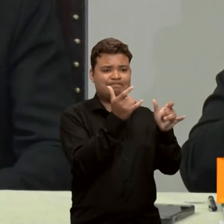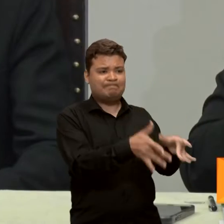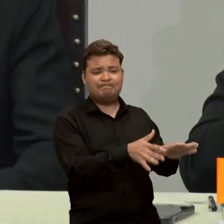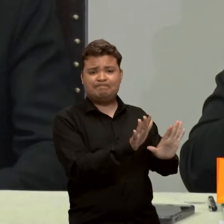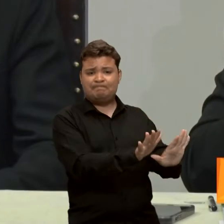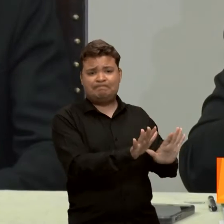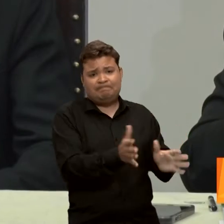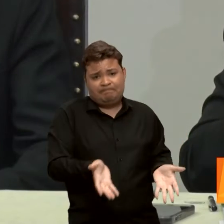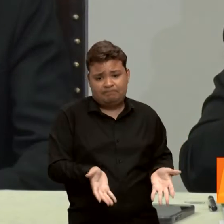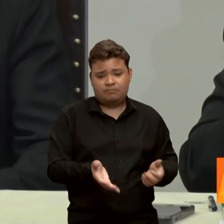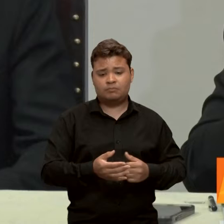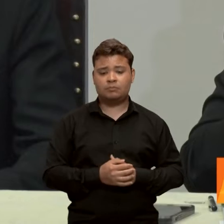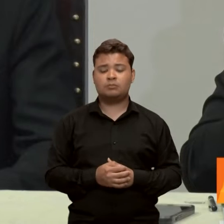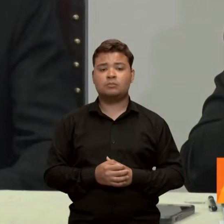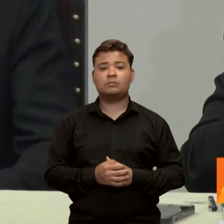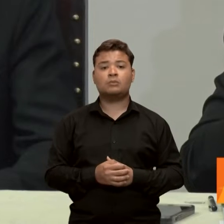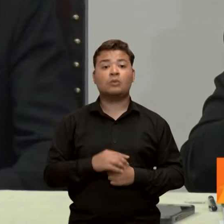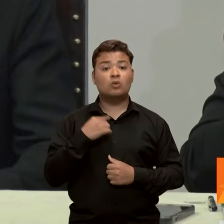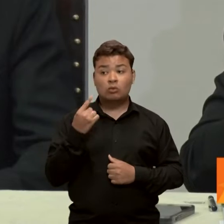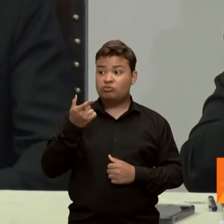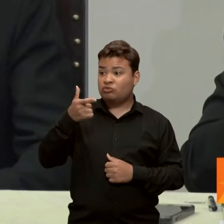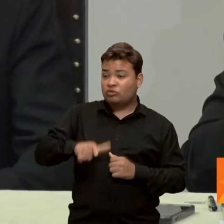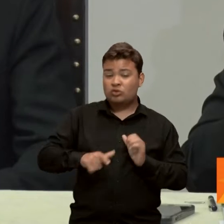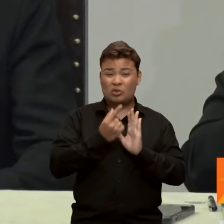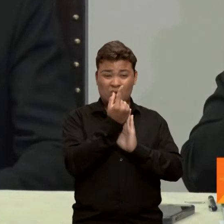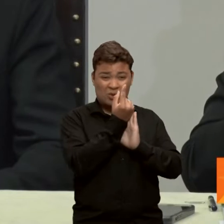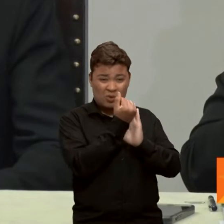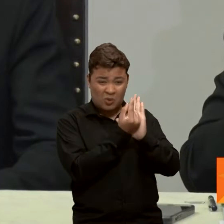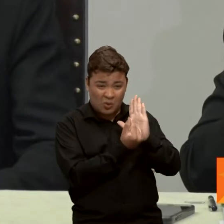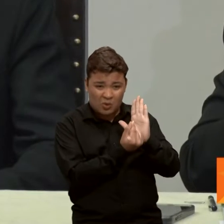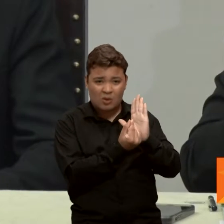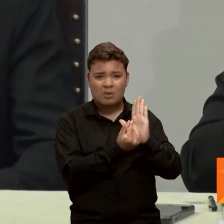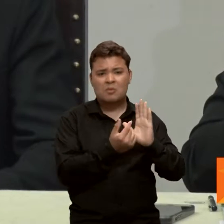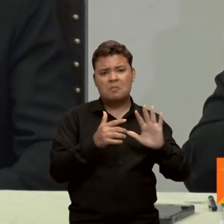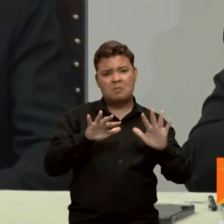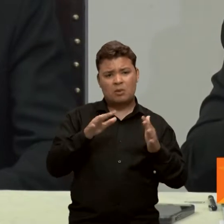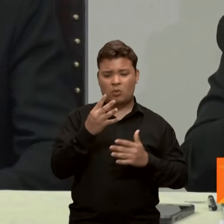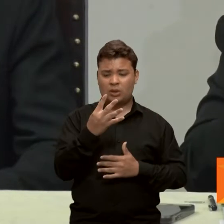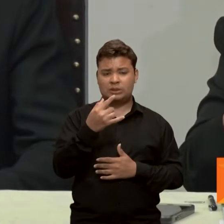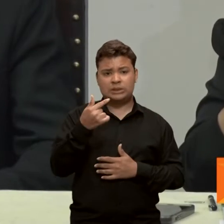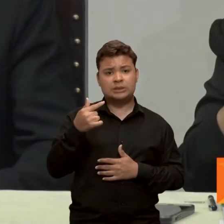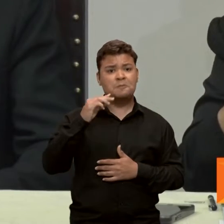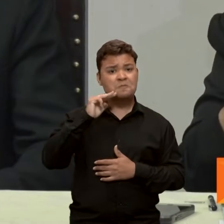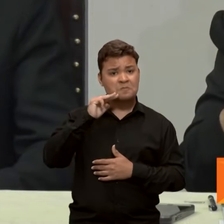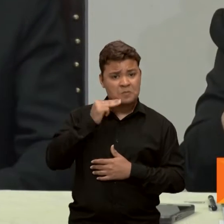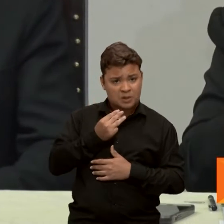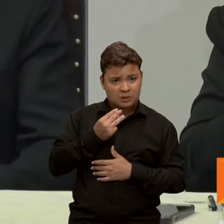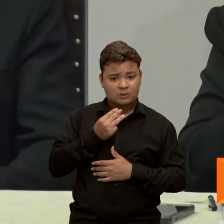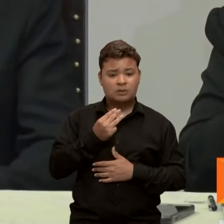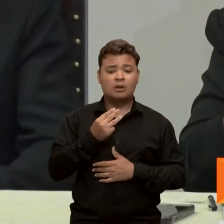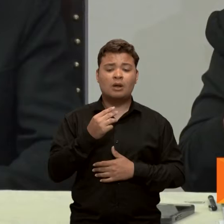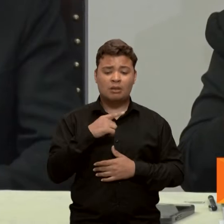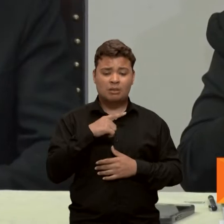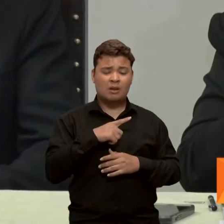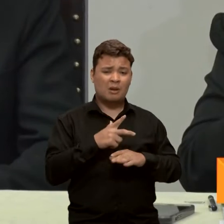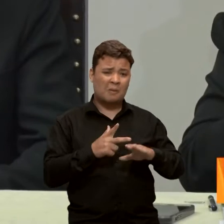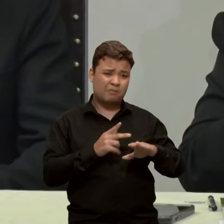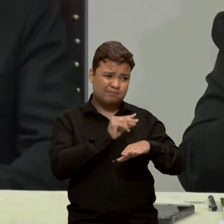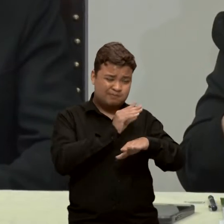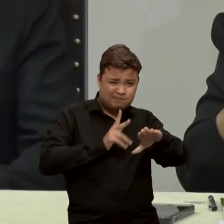voltamos para um orçamento de em torno de 47 milhões, e nós tivemos um corte de